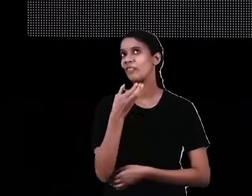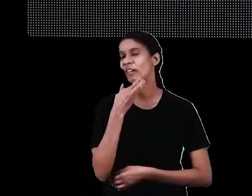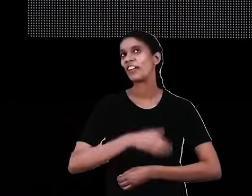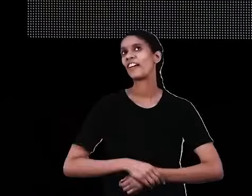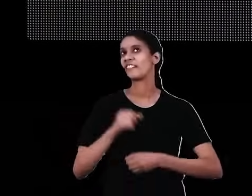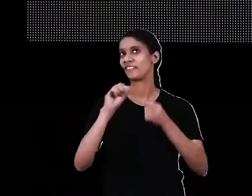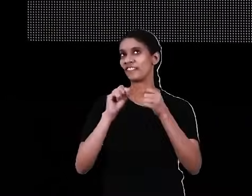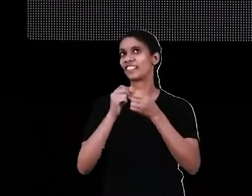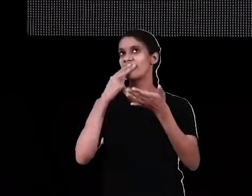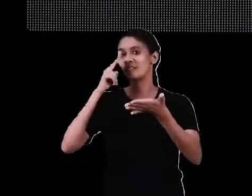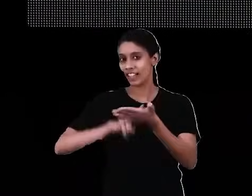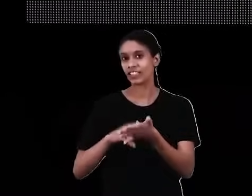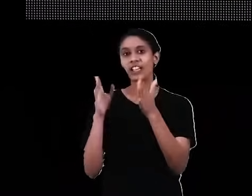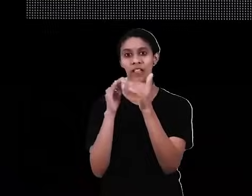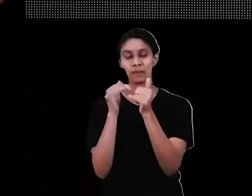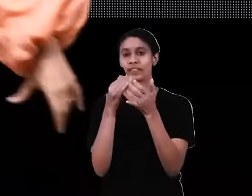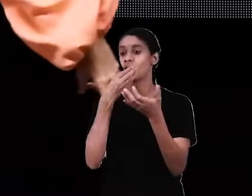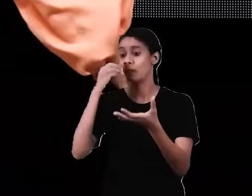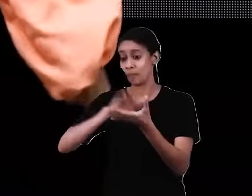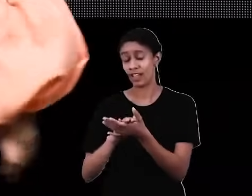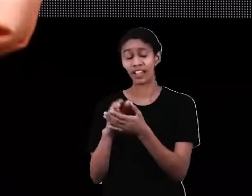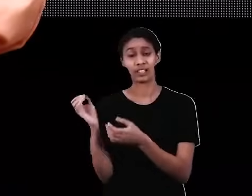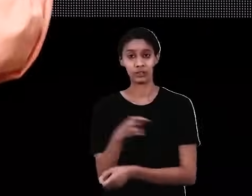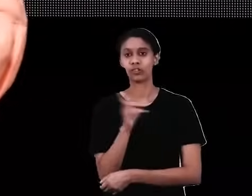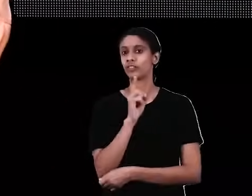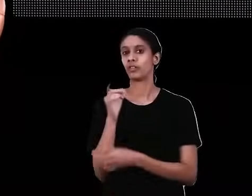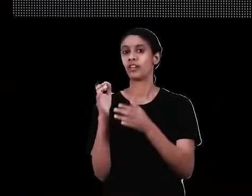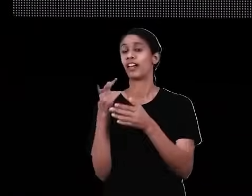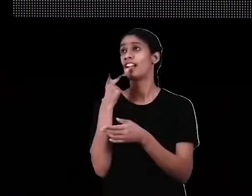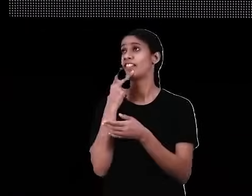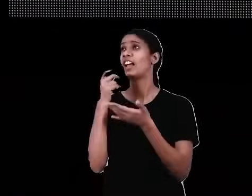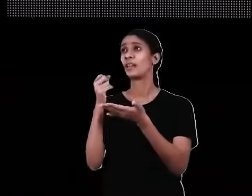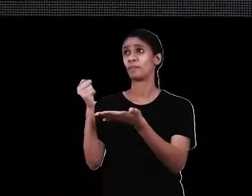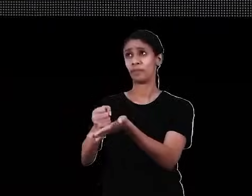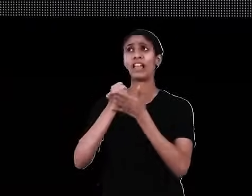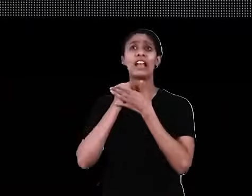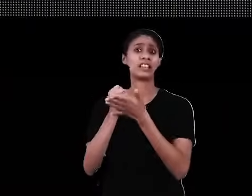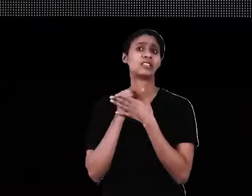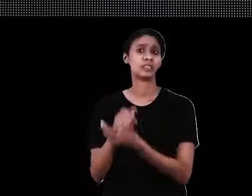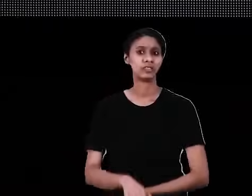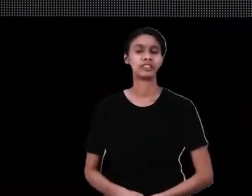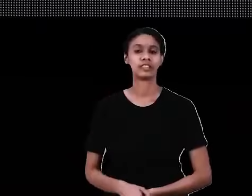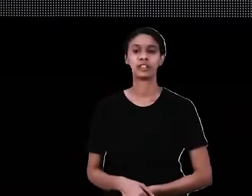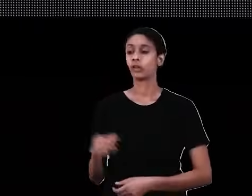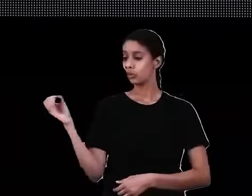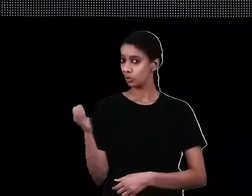uma cartinha, ela ia pedir um marido novo? Ia nada, ela ia pedir socorro! Nem um marido novo ela ia pedir, de tão ruim que ele